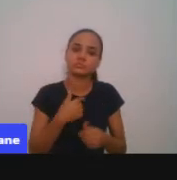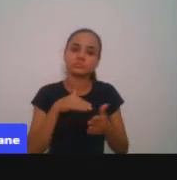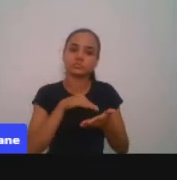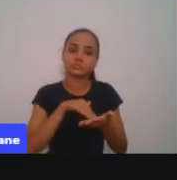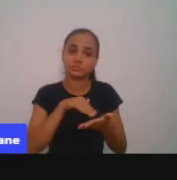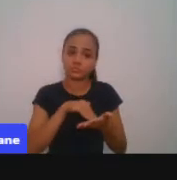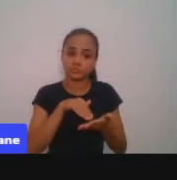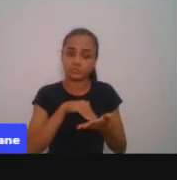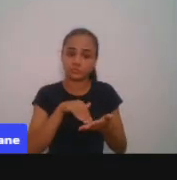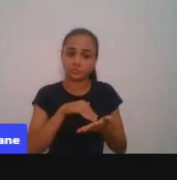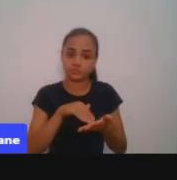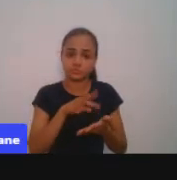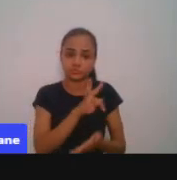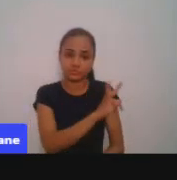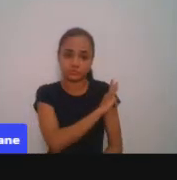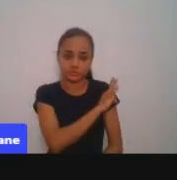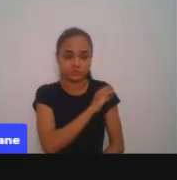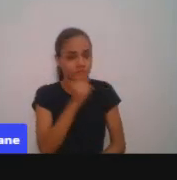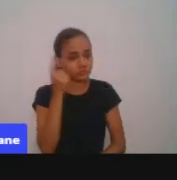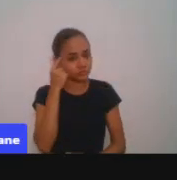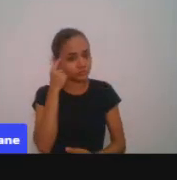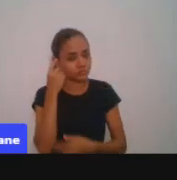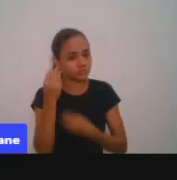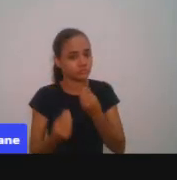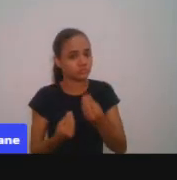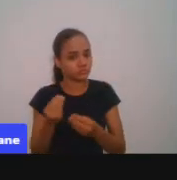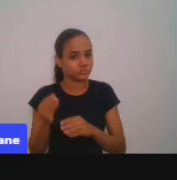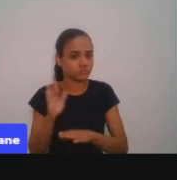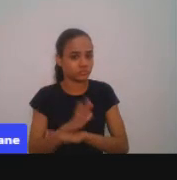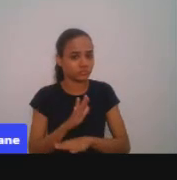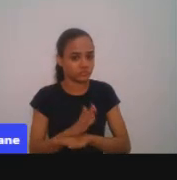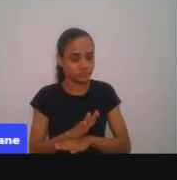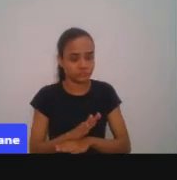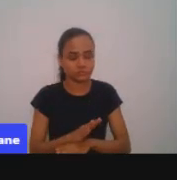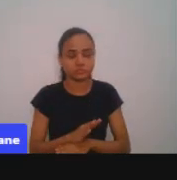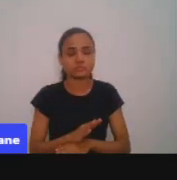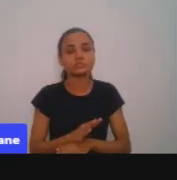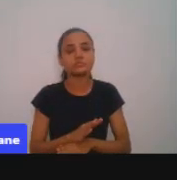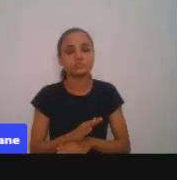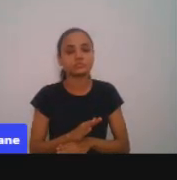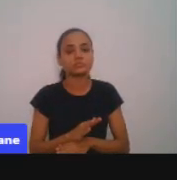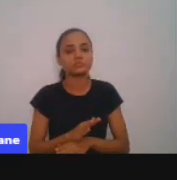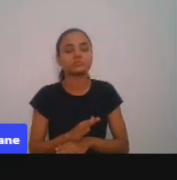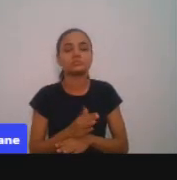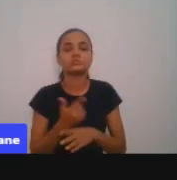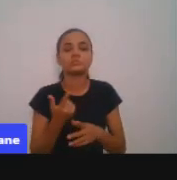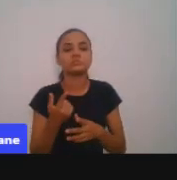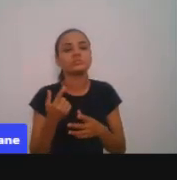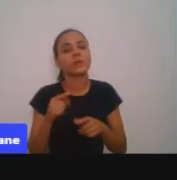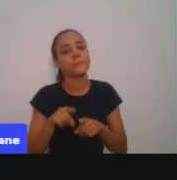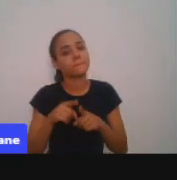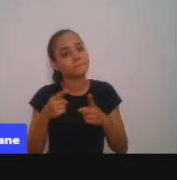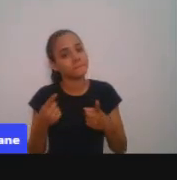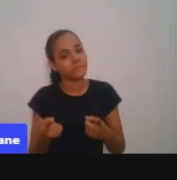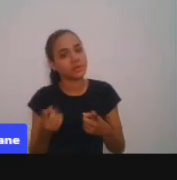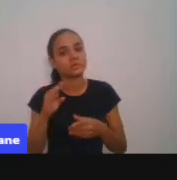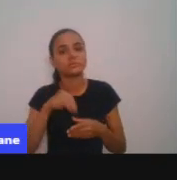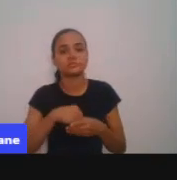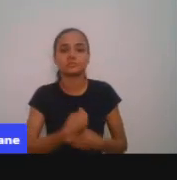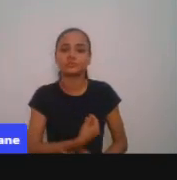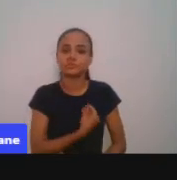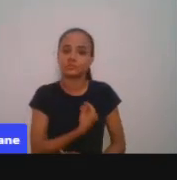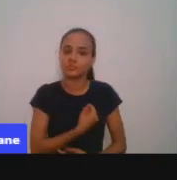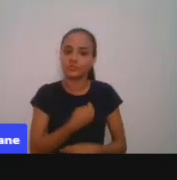mas estávamos há pouco ainda na sala e nos lembramos bem dos desafios, né? E é